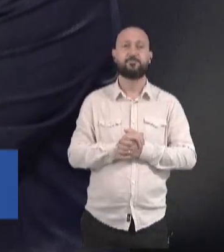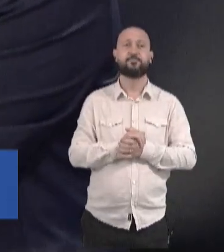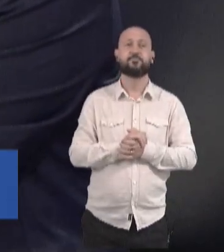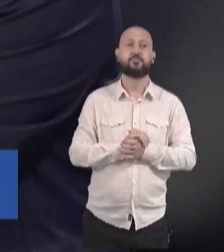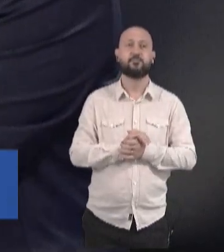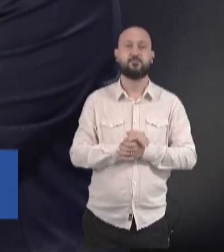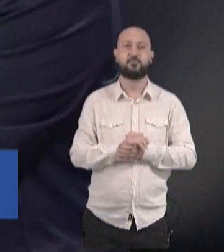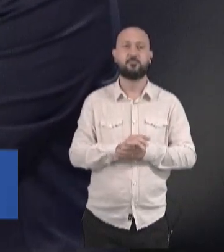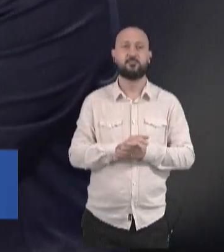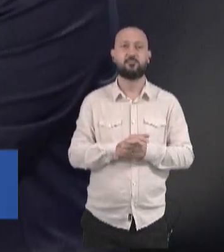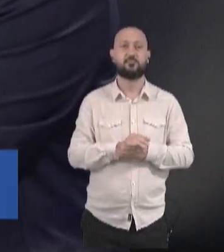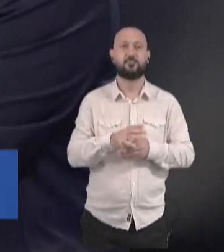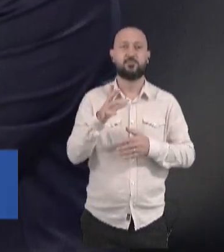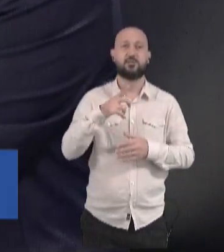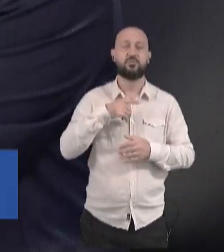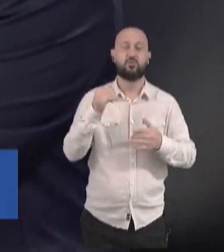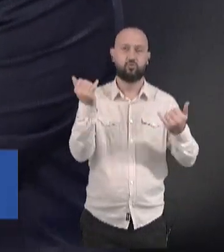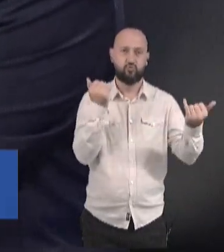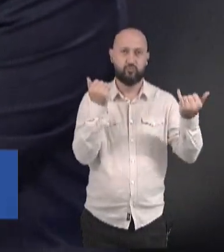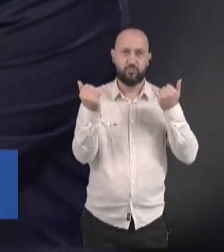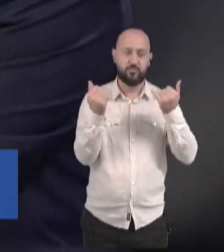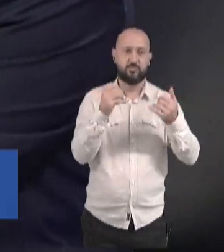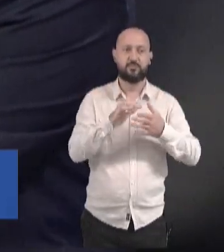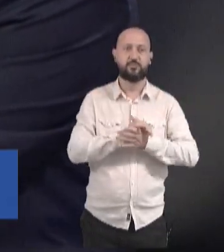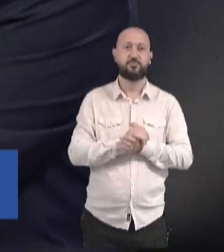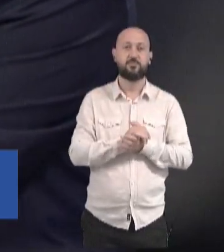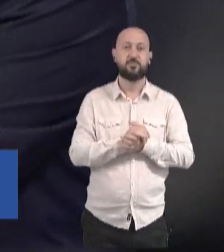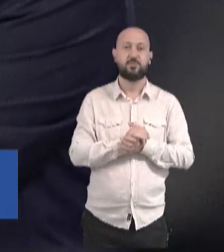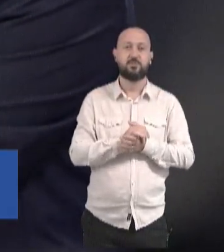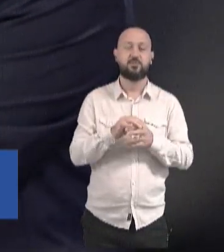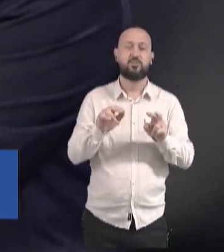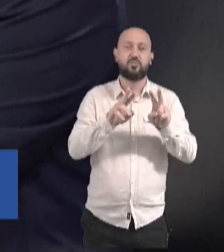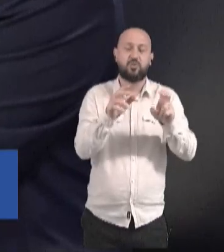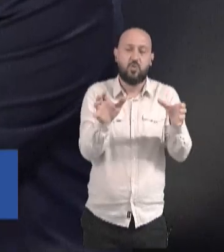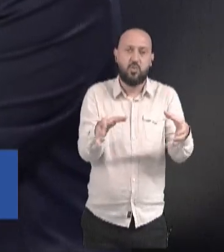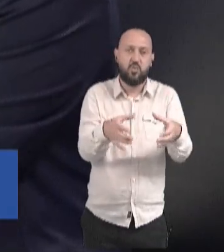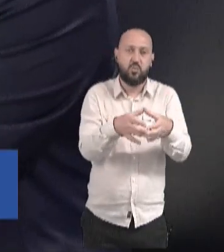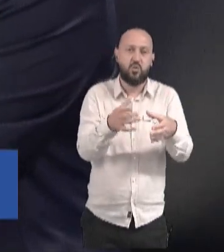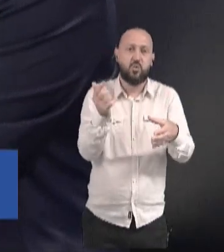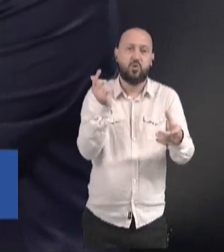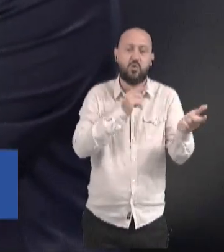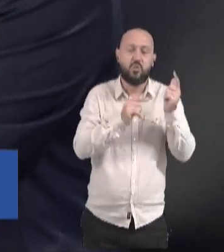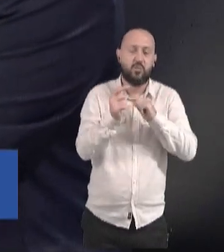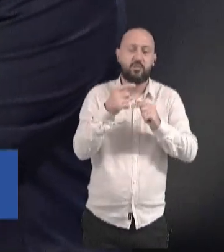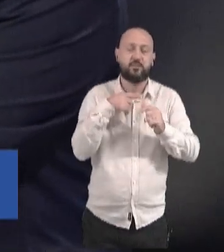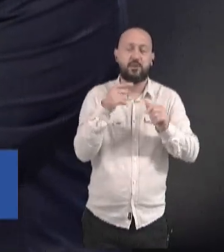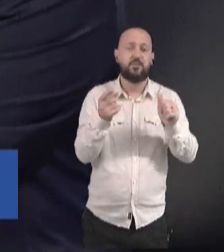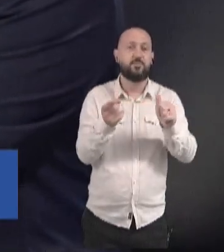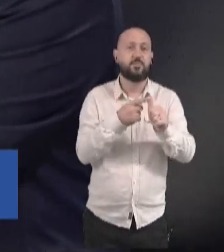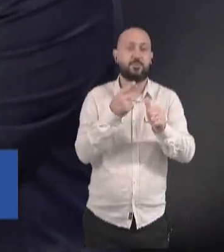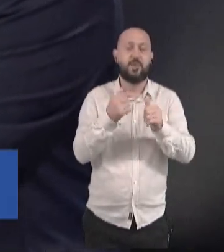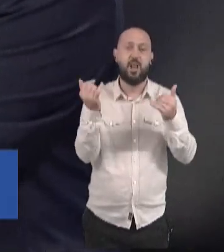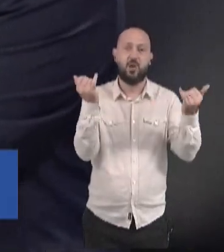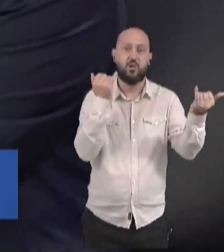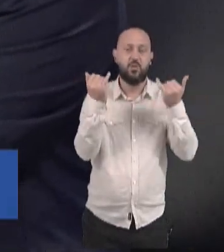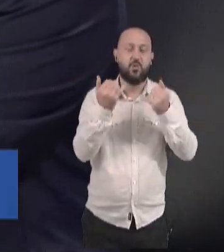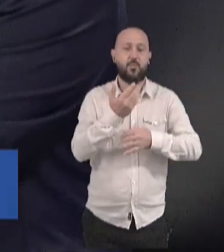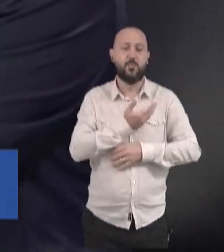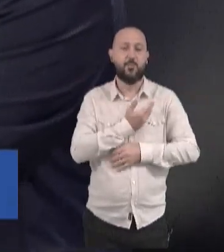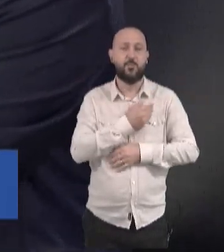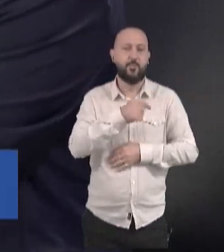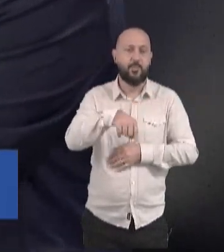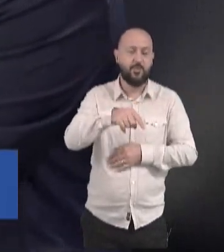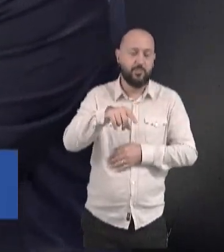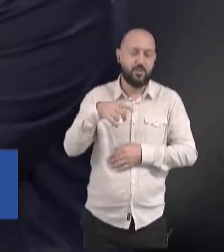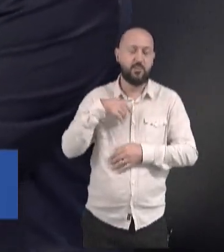a pessoa queria se informar, né? Existe um público que gosta de dar a primeira notícia para o